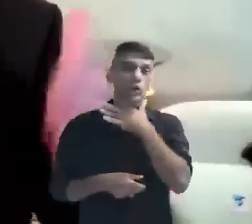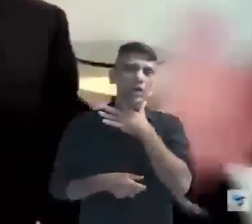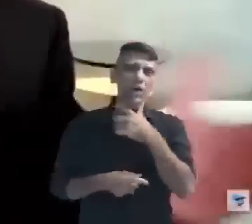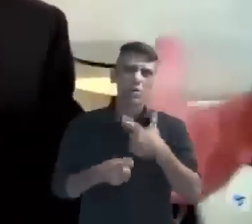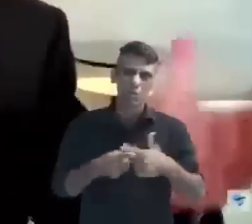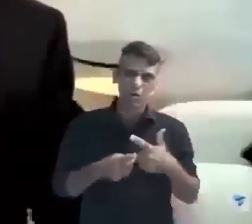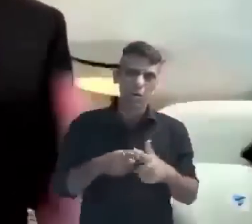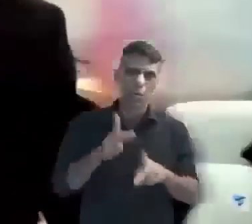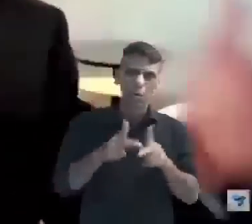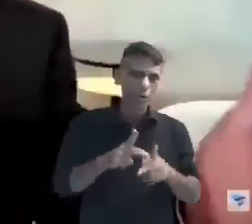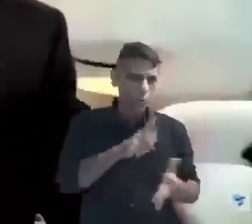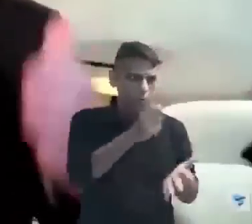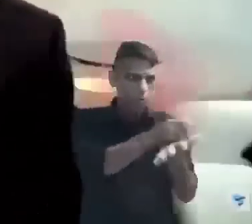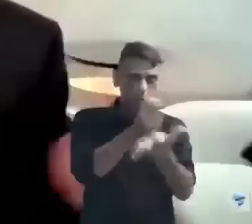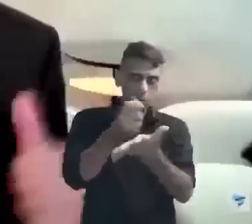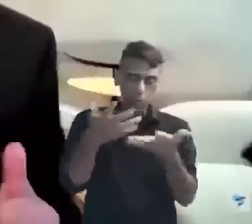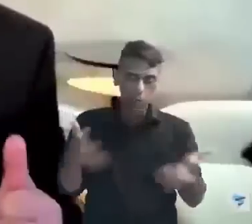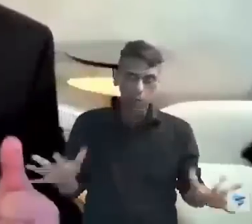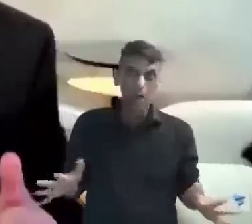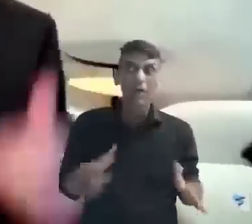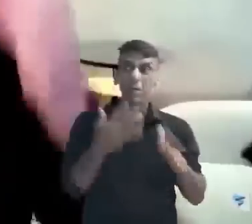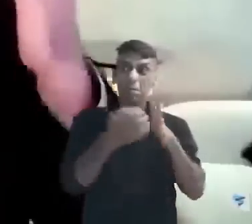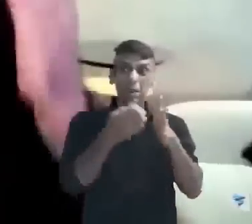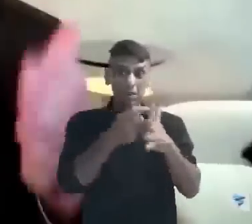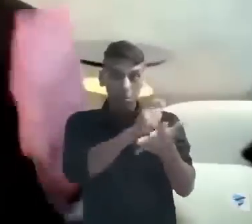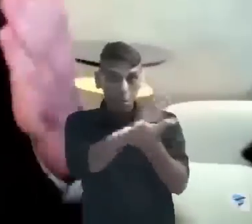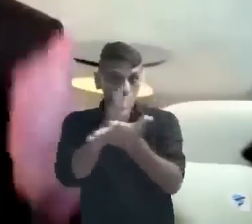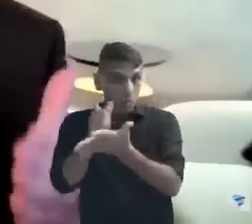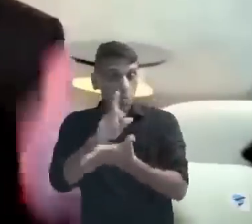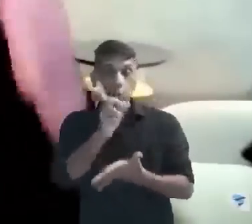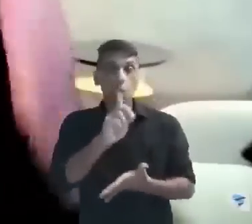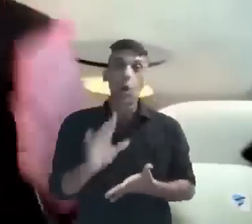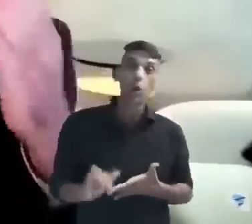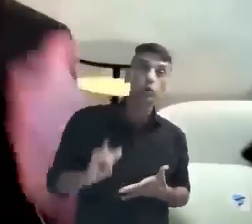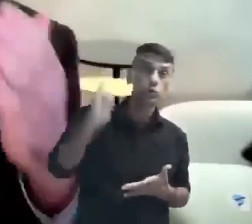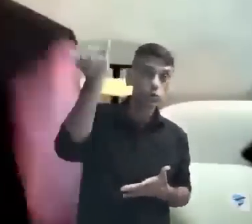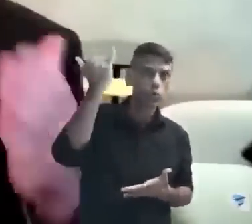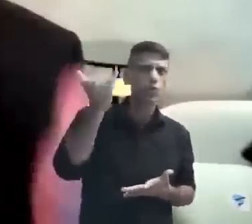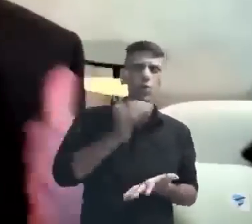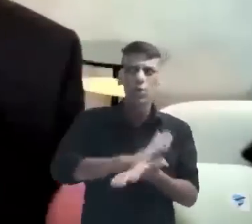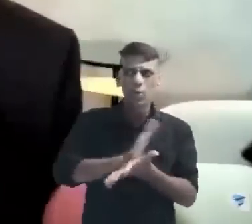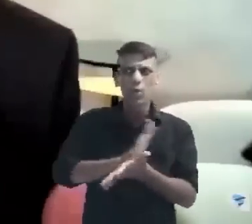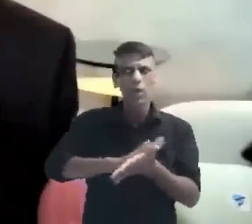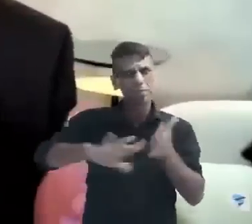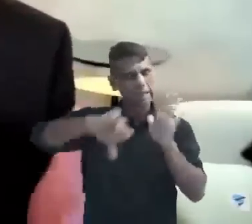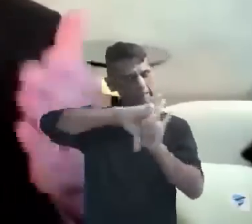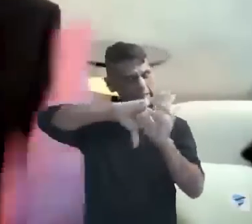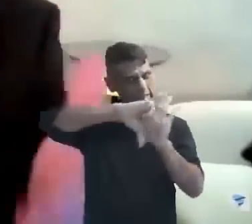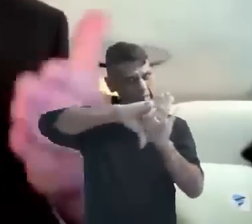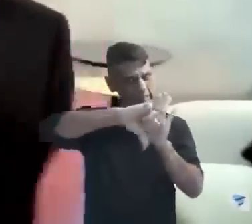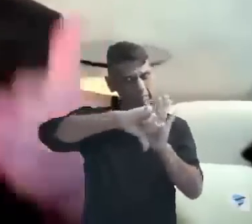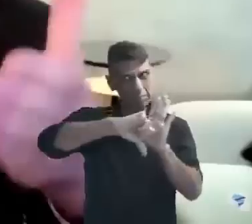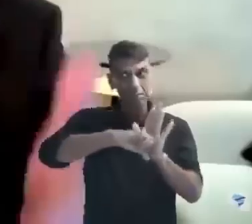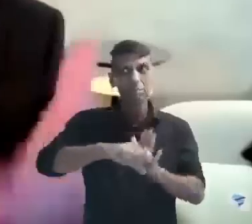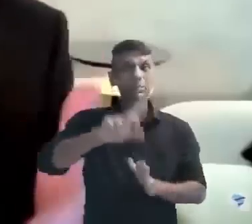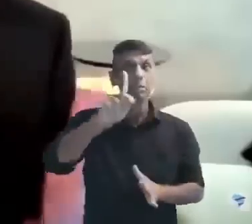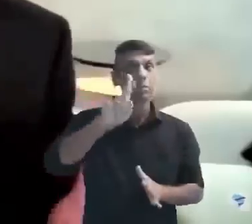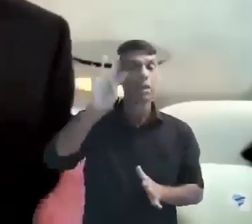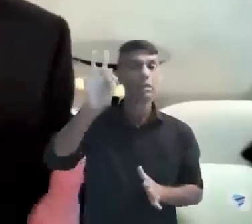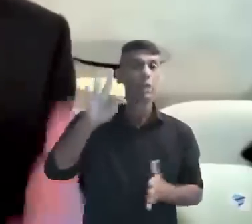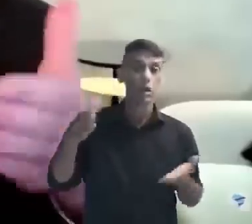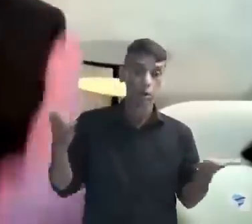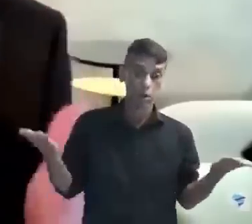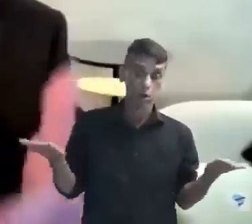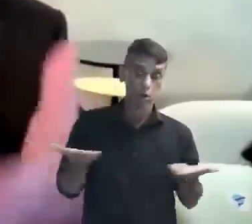virou caloteiro, o empresariado brasileiro virou caloteiro. É uma política de juros criminosa. E o PT está assumindo agora